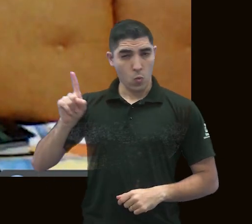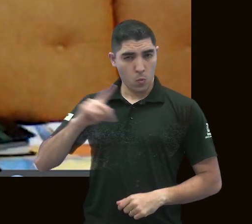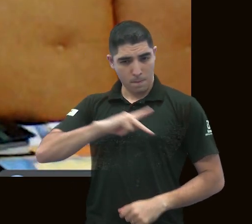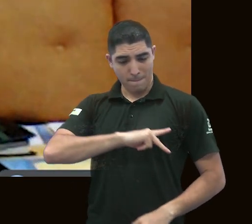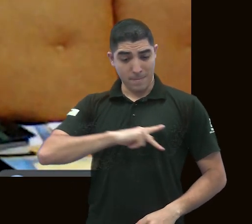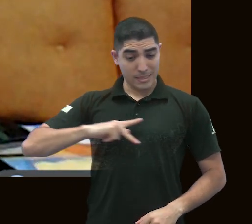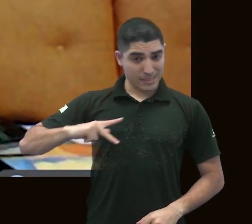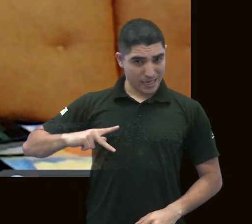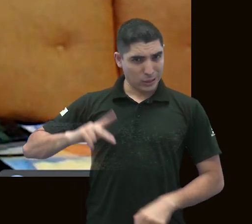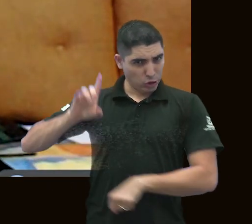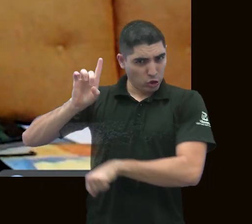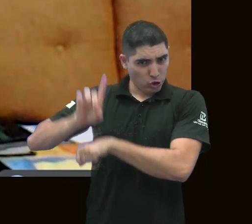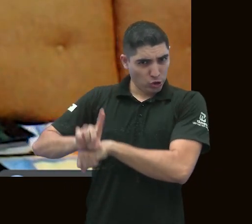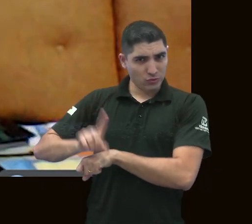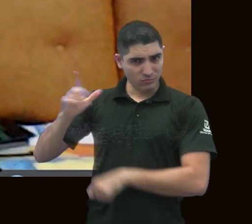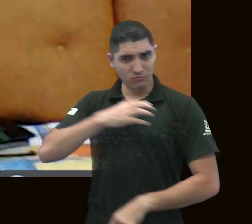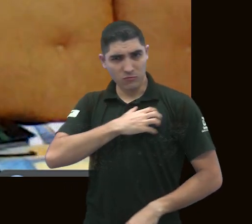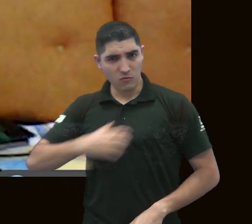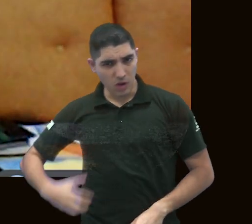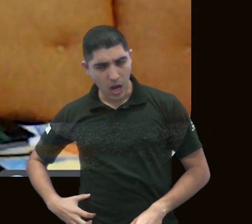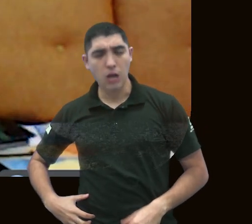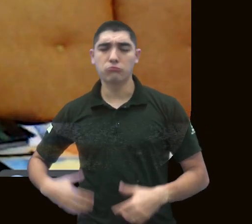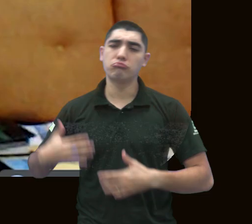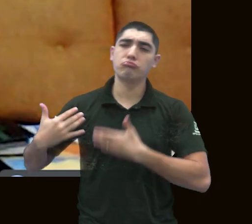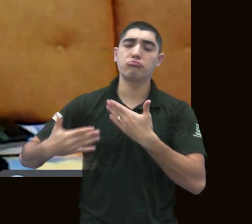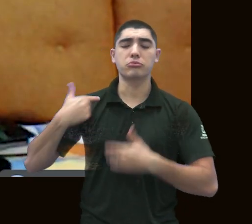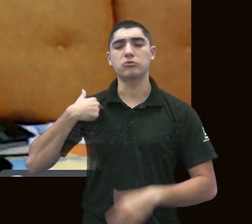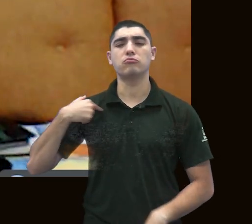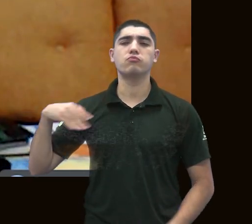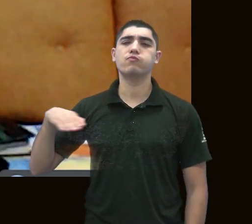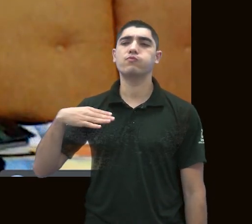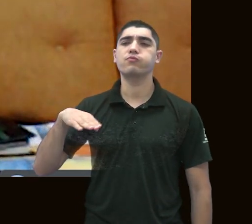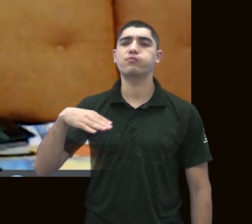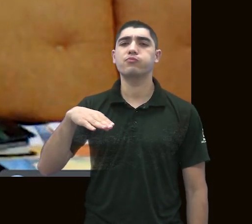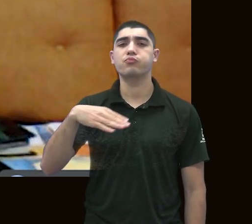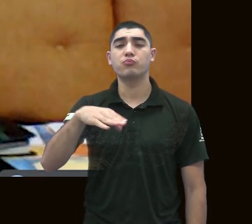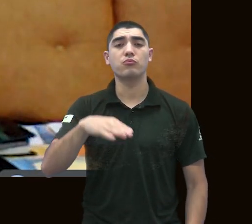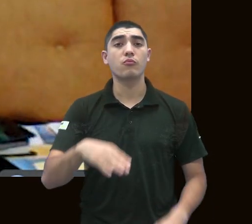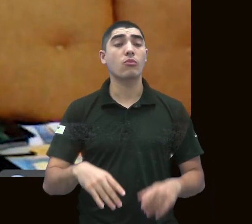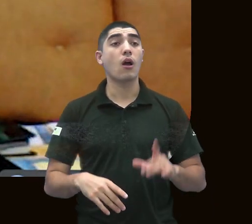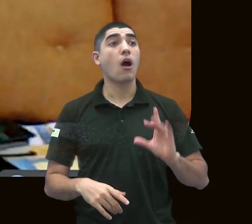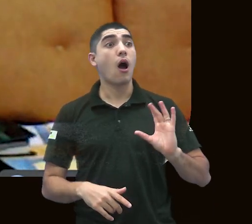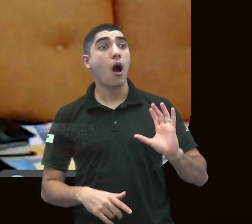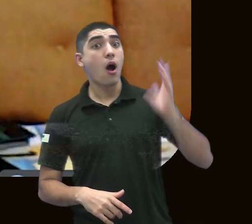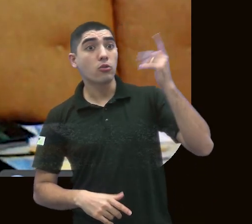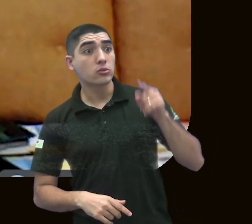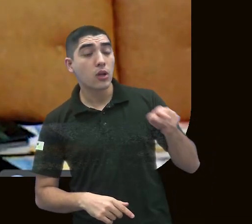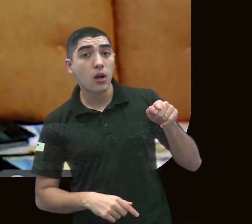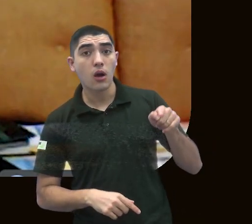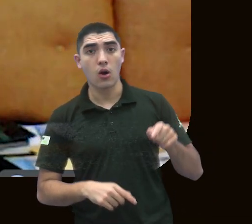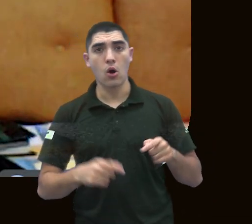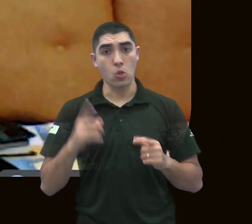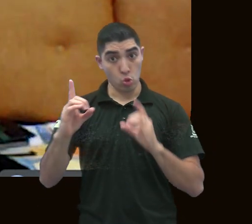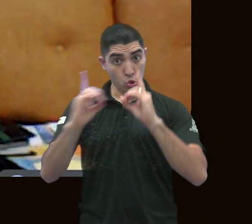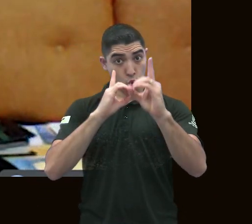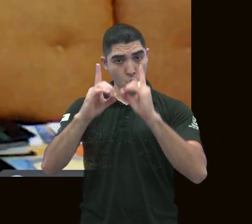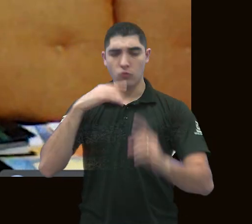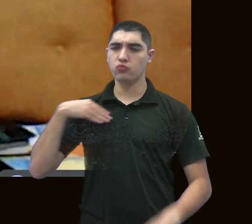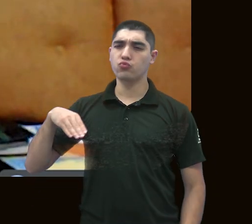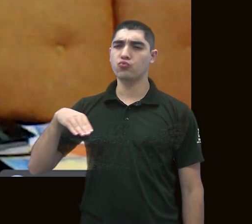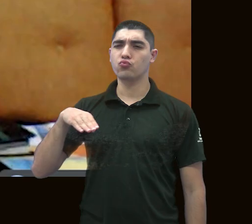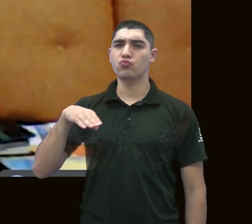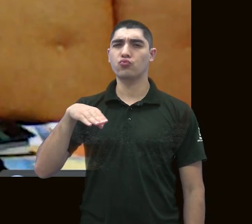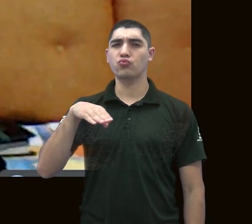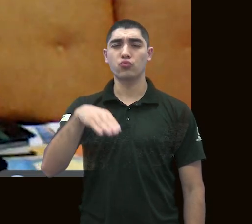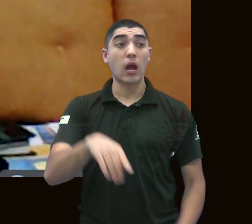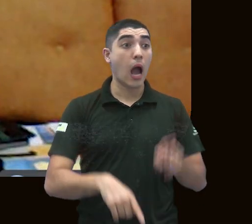o presidente, a diretoria, tudo, me pararam na Dutra, me ligaram, vamos, vem aqui, vem aqui.